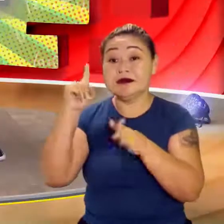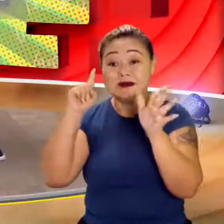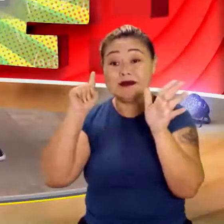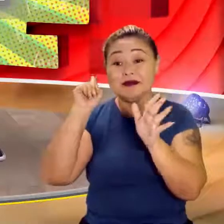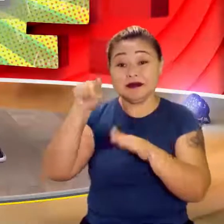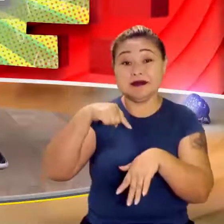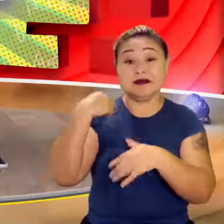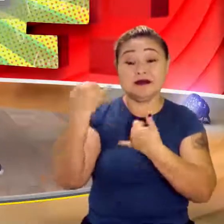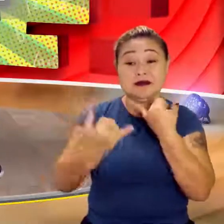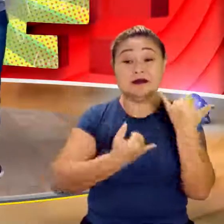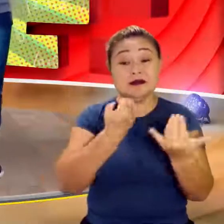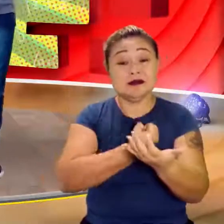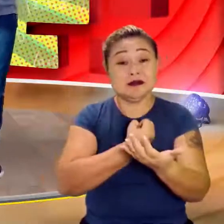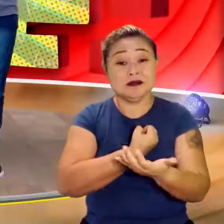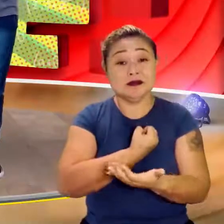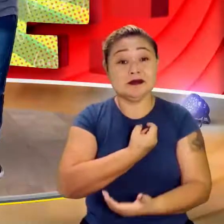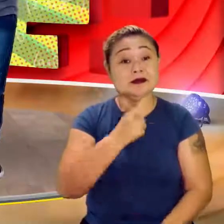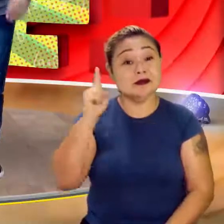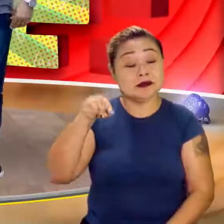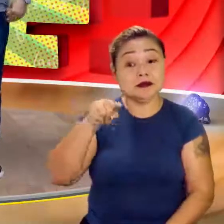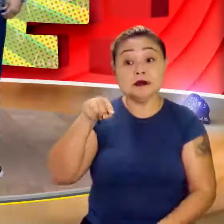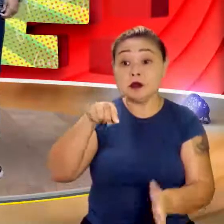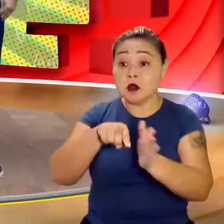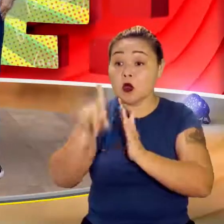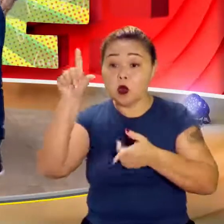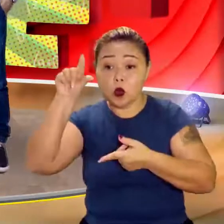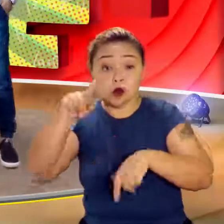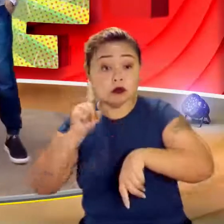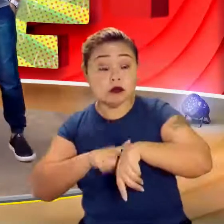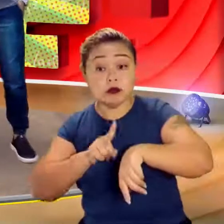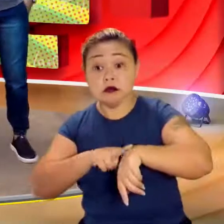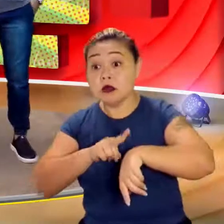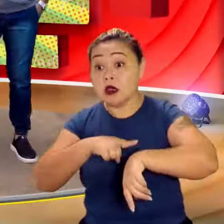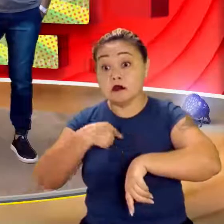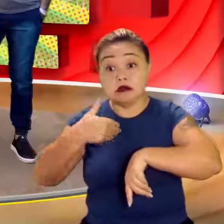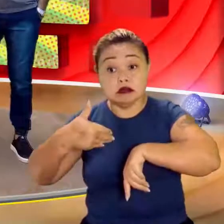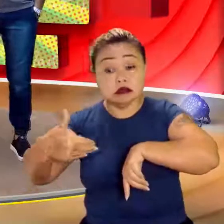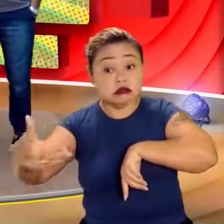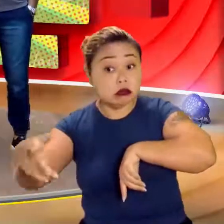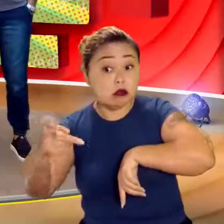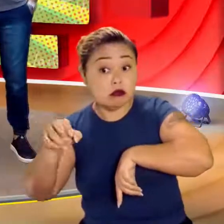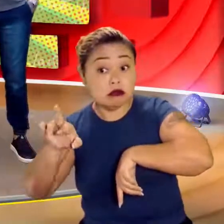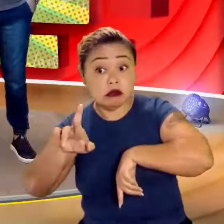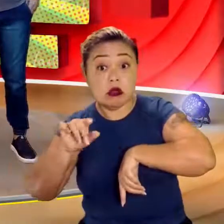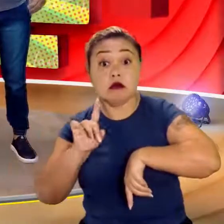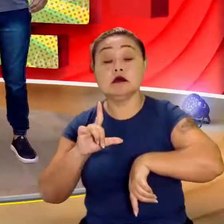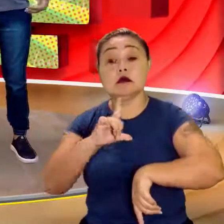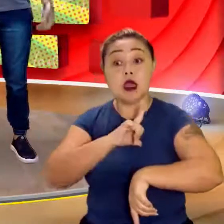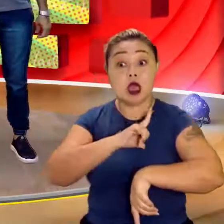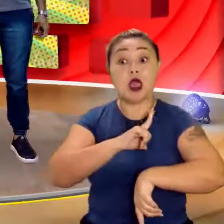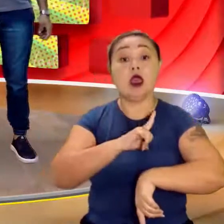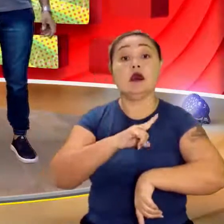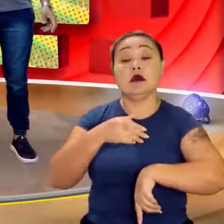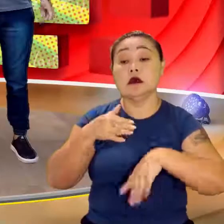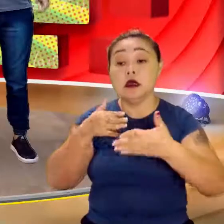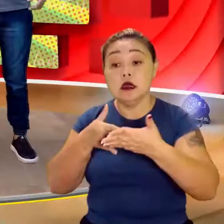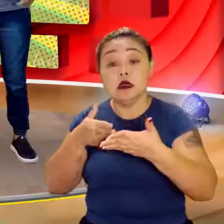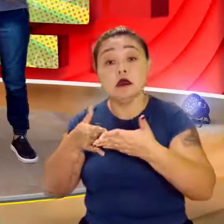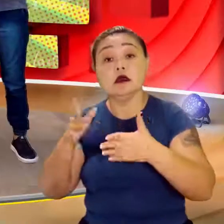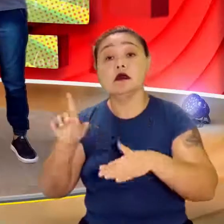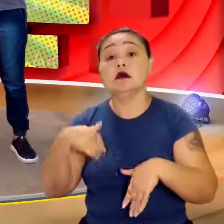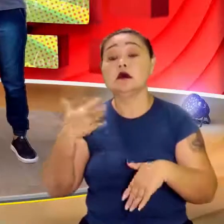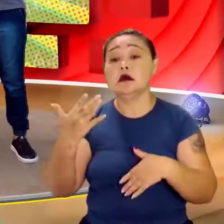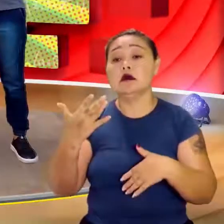ser o Brincando com os Números? Isso mesmo. O nosso quiz foi curto por conta do nosso prazo, né? Que nós sabemos que a gente tem tempo aqui para cumprir. É porque, assim,